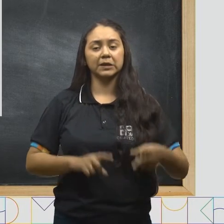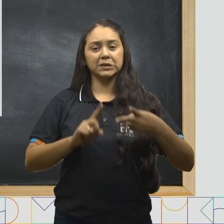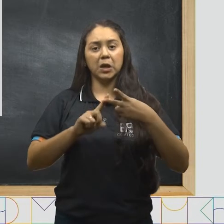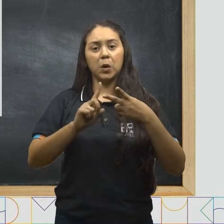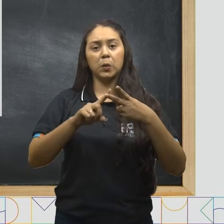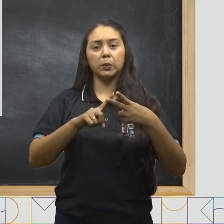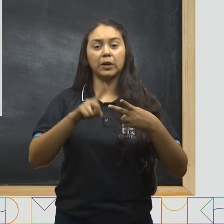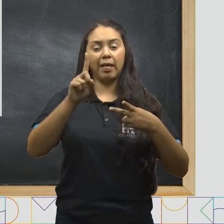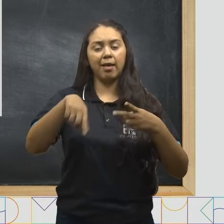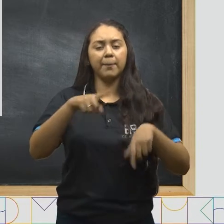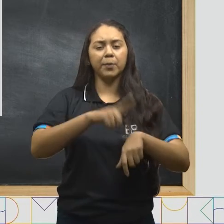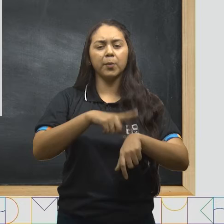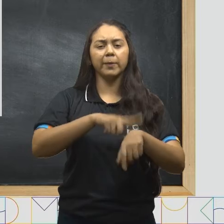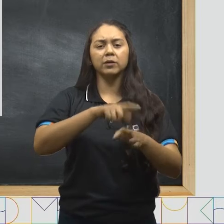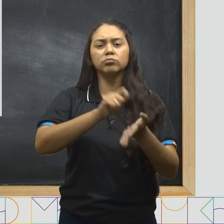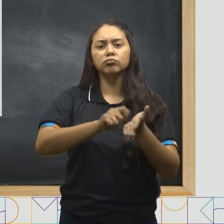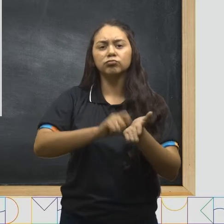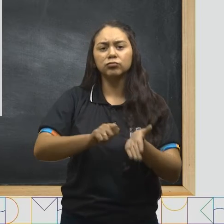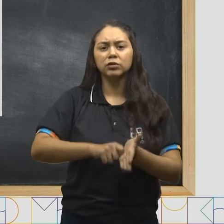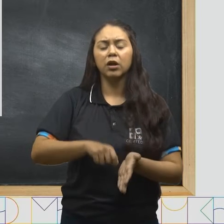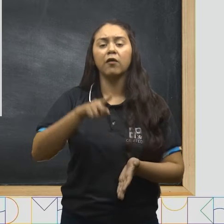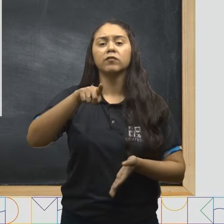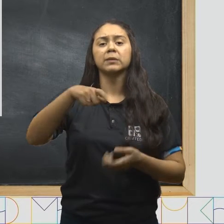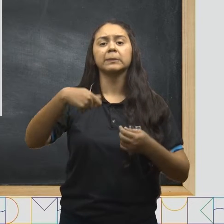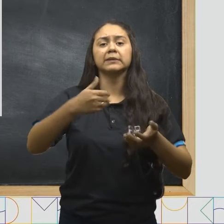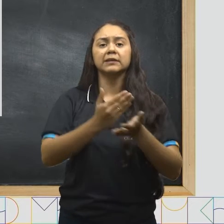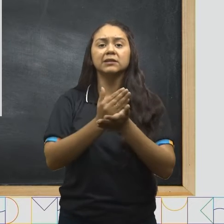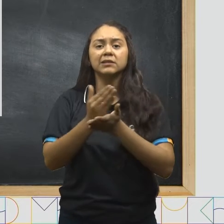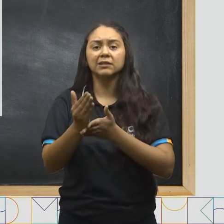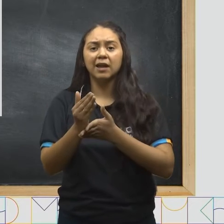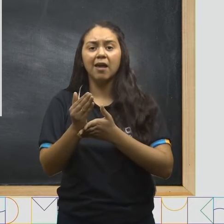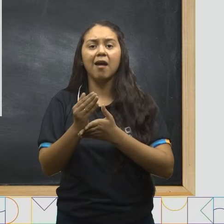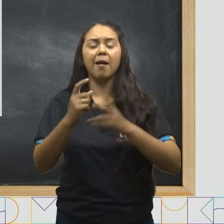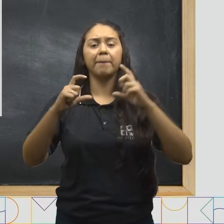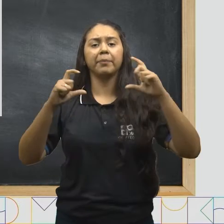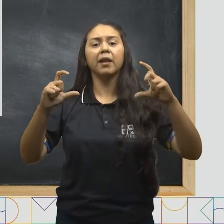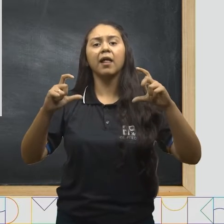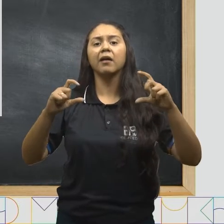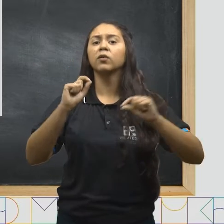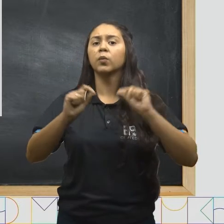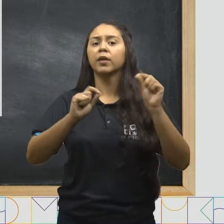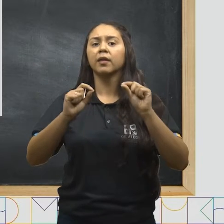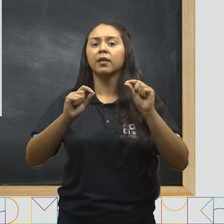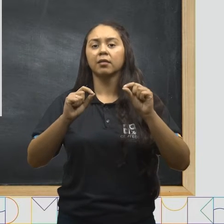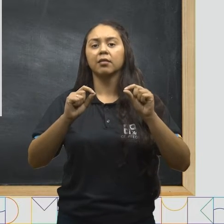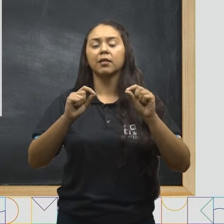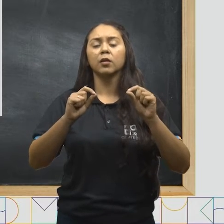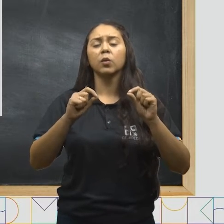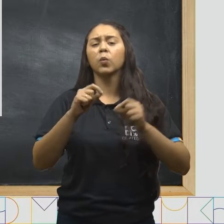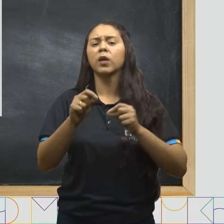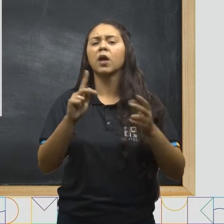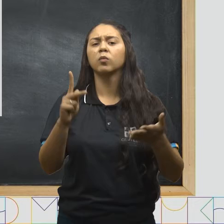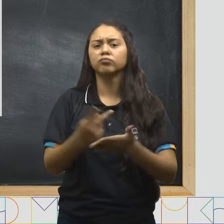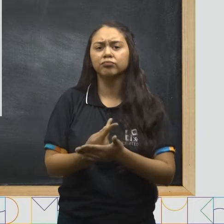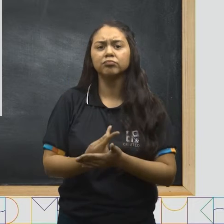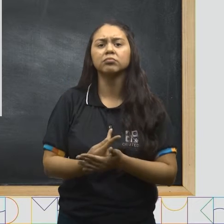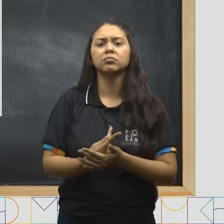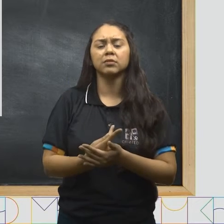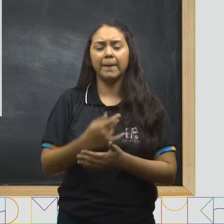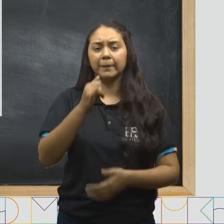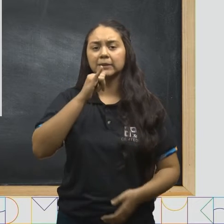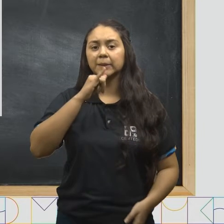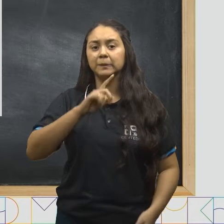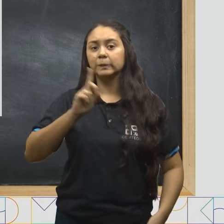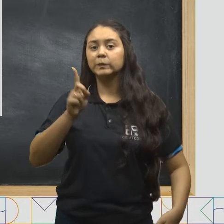Segundo passo é a escrita. Você deve iniciar o parágrafo escrevendo o fato. No